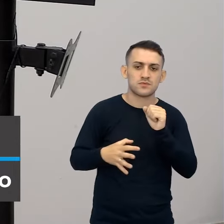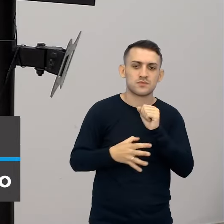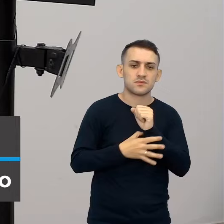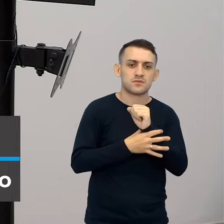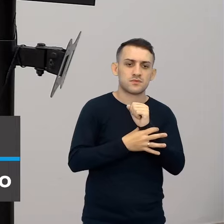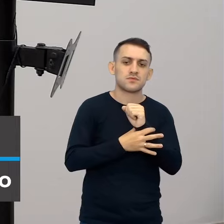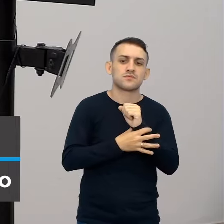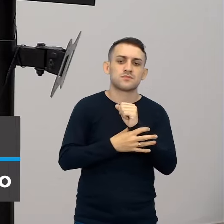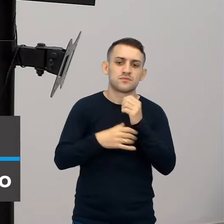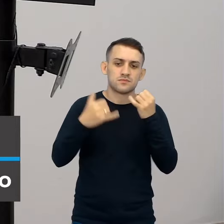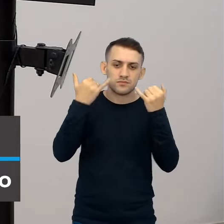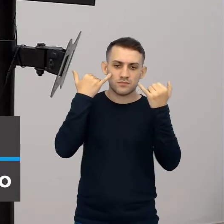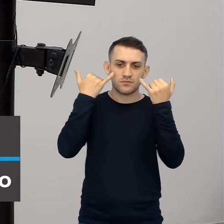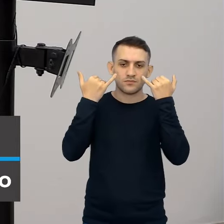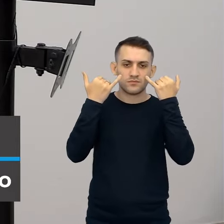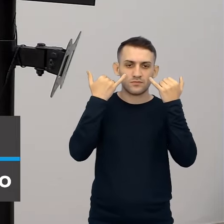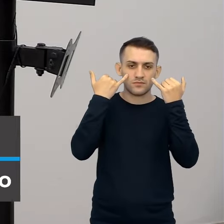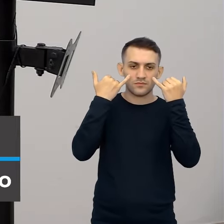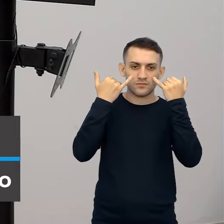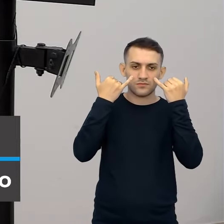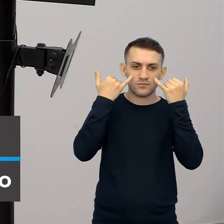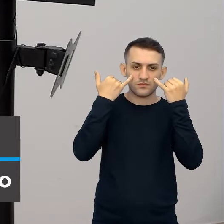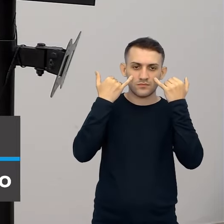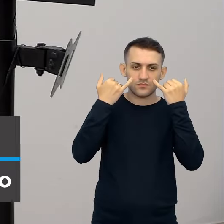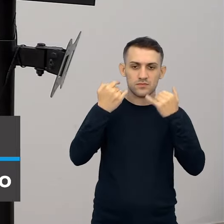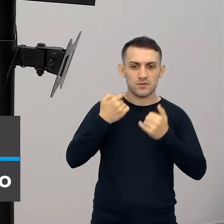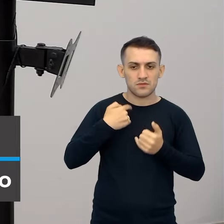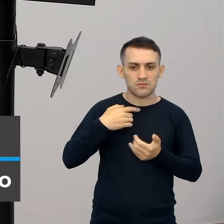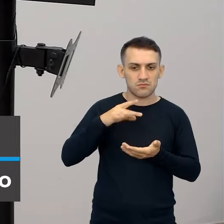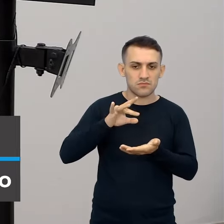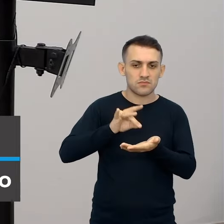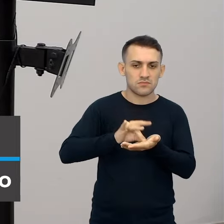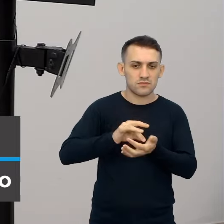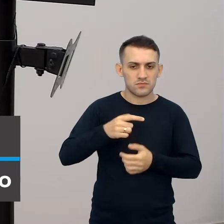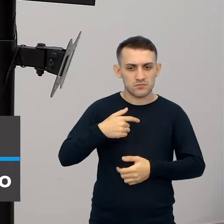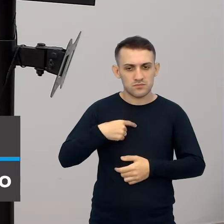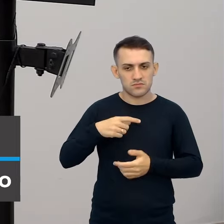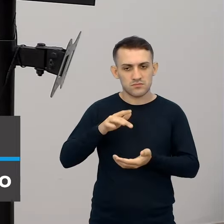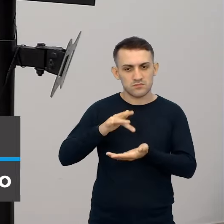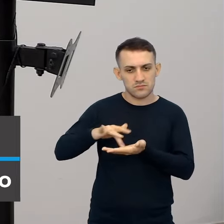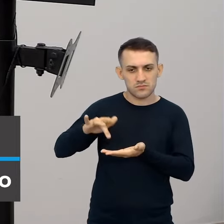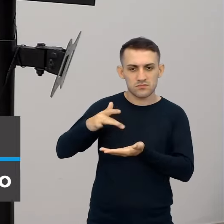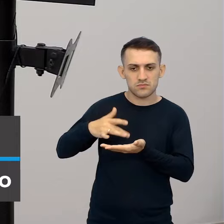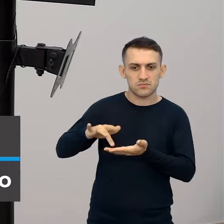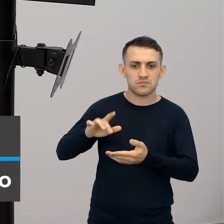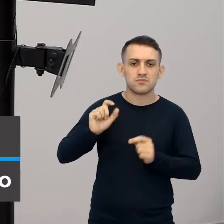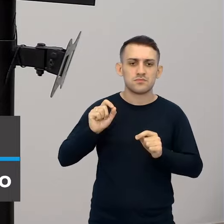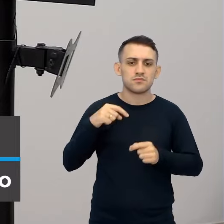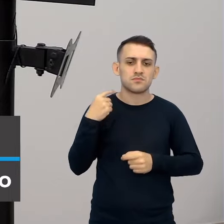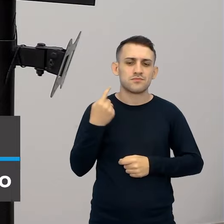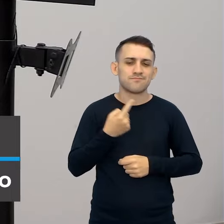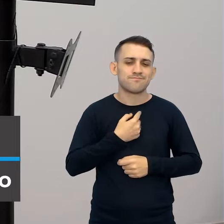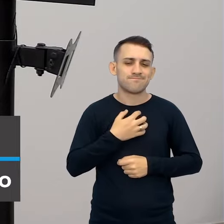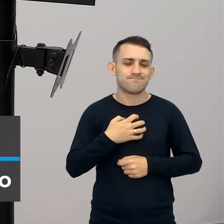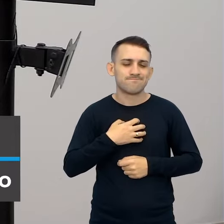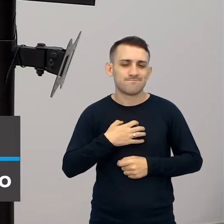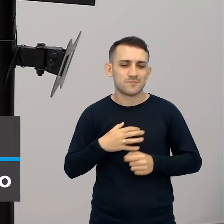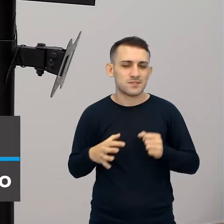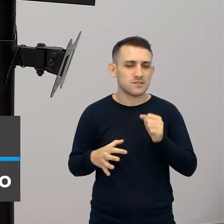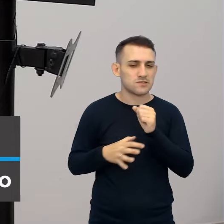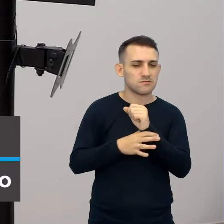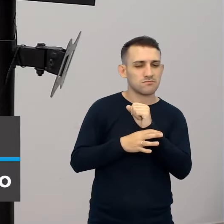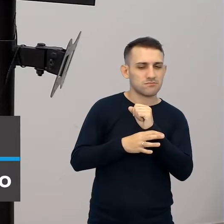da informação, o eu real e o eu digital, essa falsa sensação de segurança que a gente tem nas